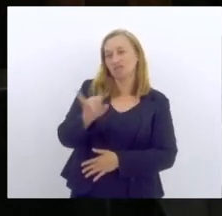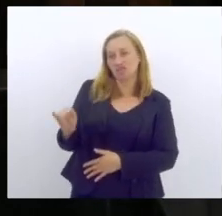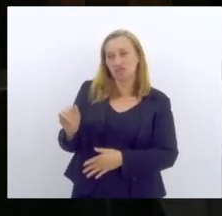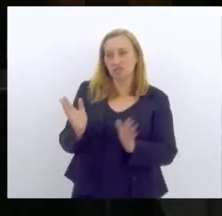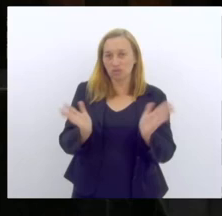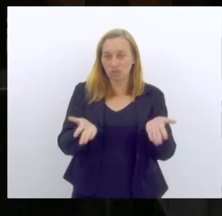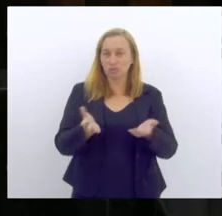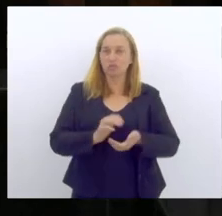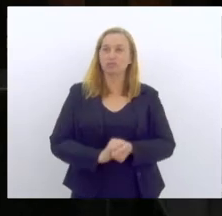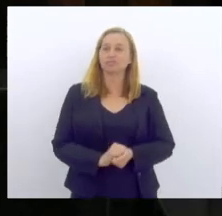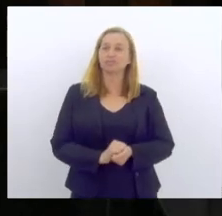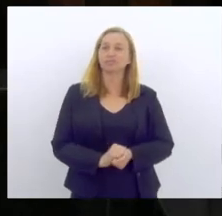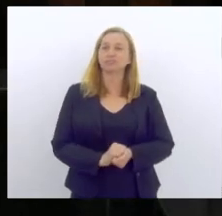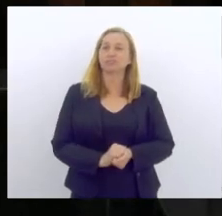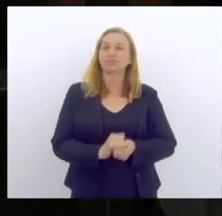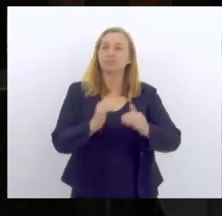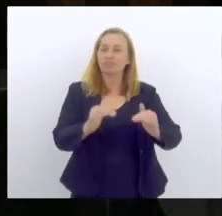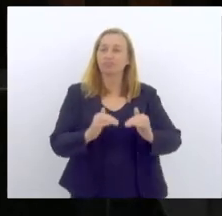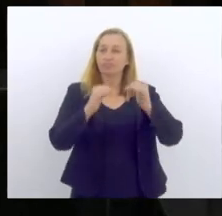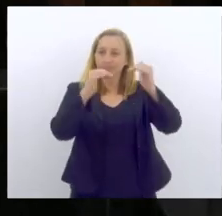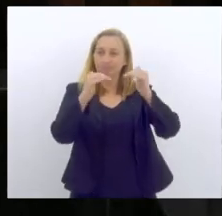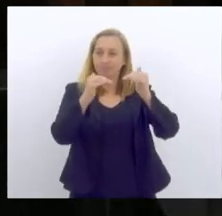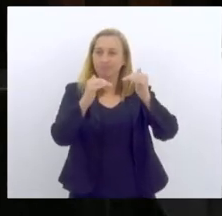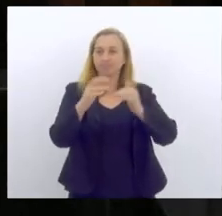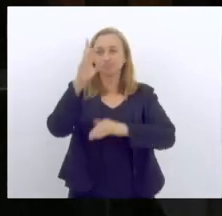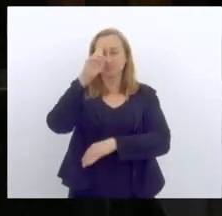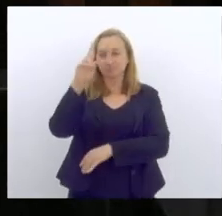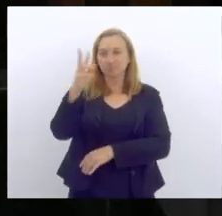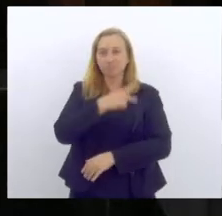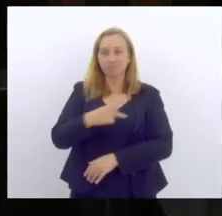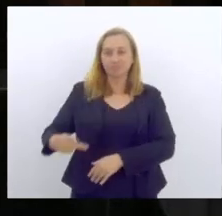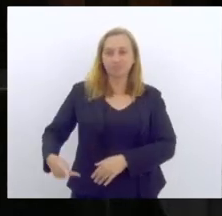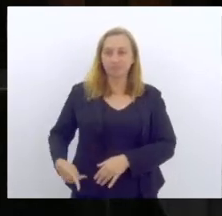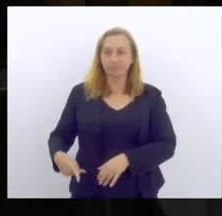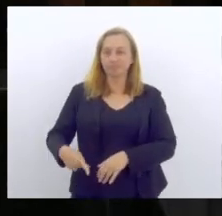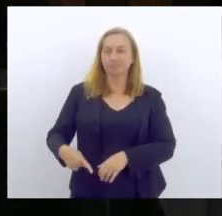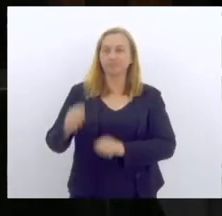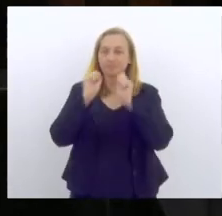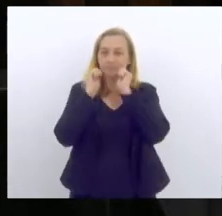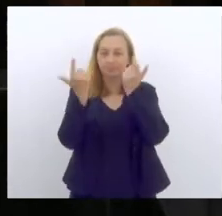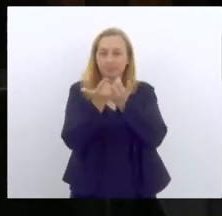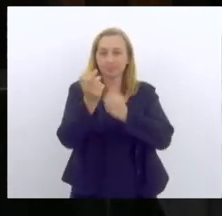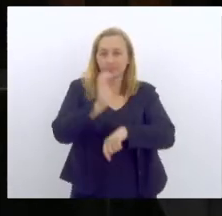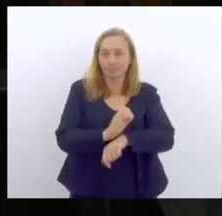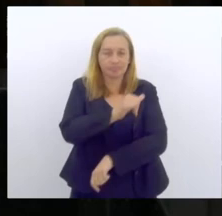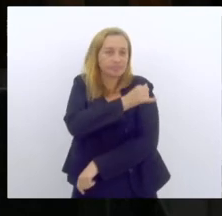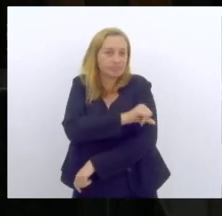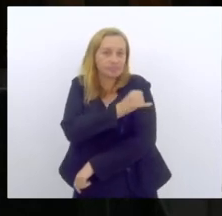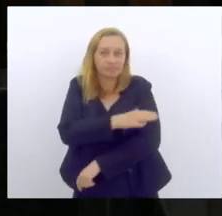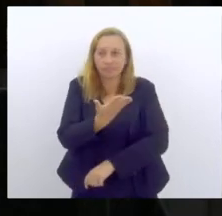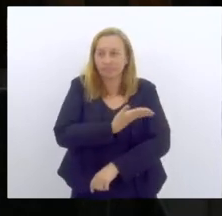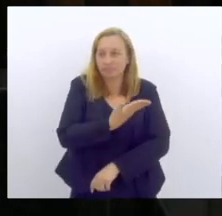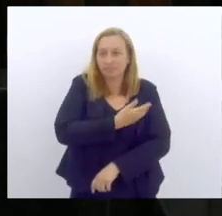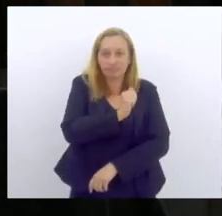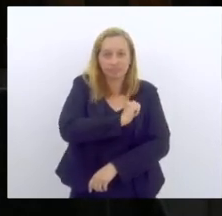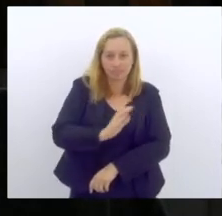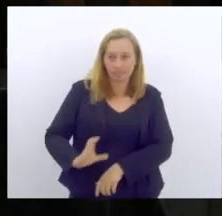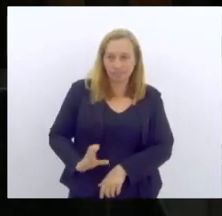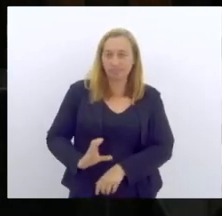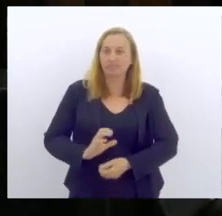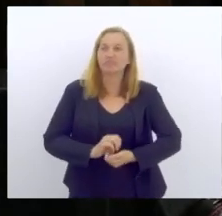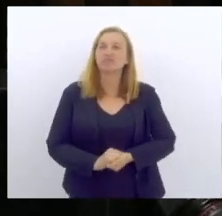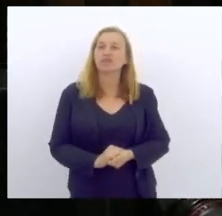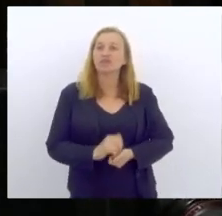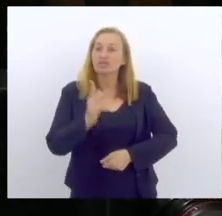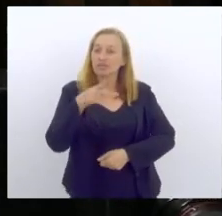bem excelentíssimo senhor presidente da Assembleia Legislativa do Estado do Rio de Janeiro meu querido amigo deputado André Ceciliano sobre